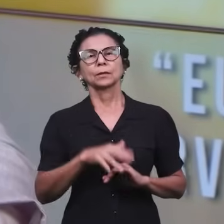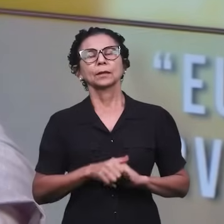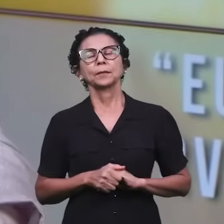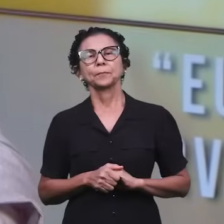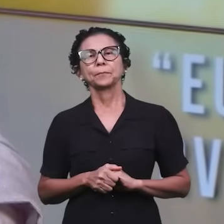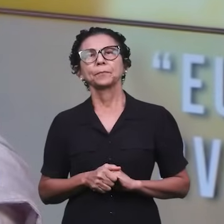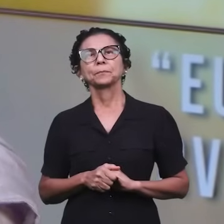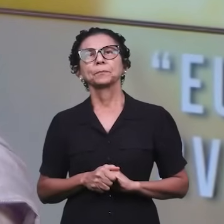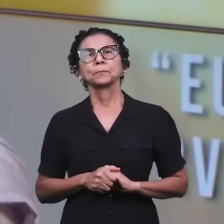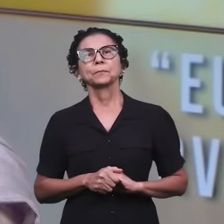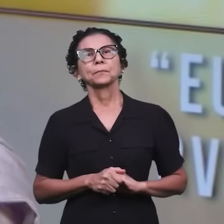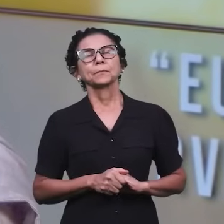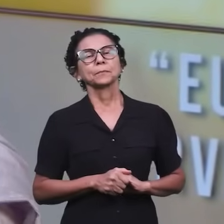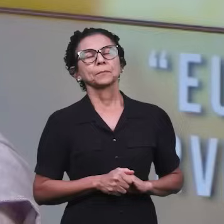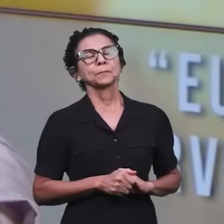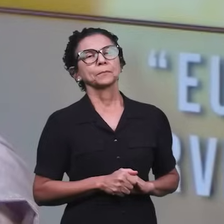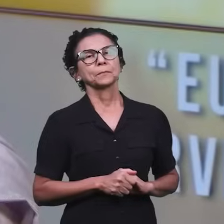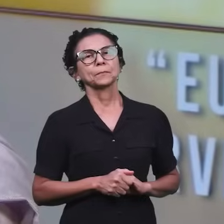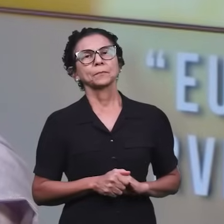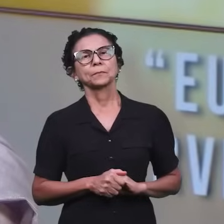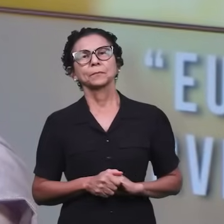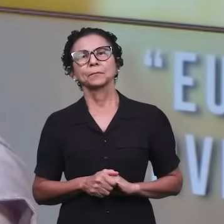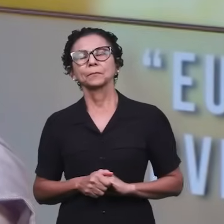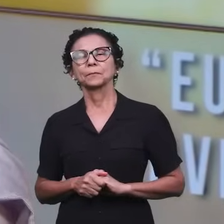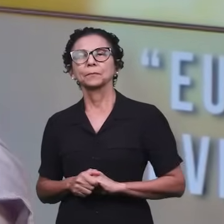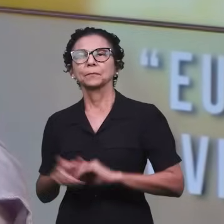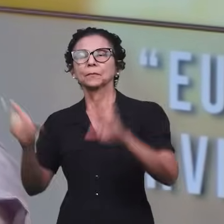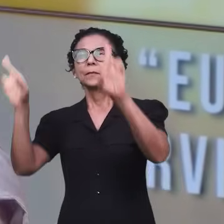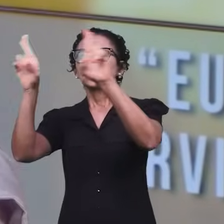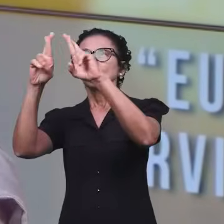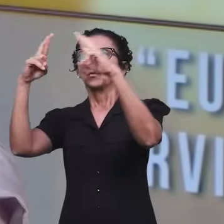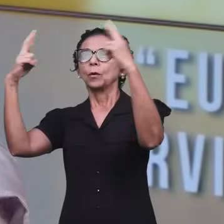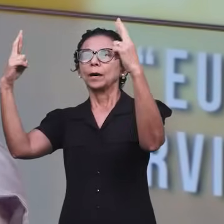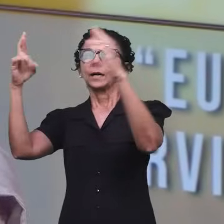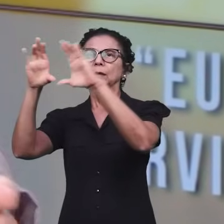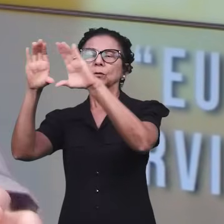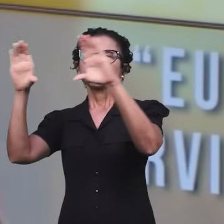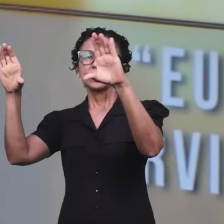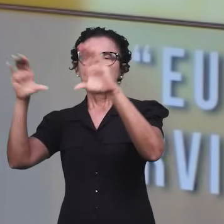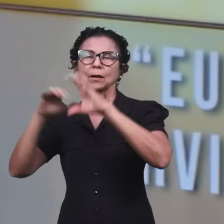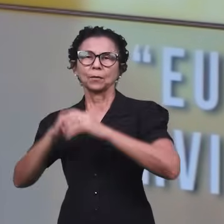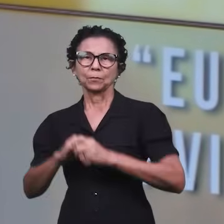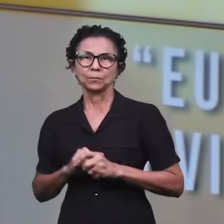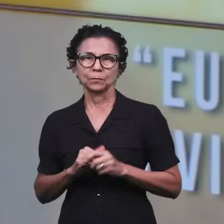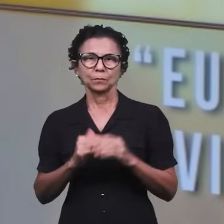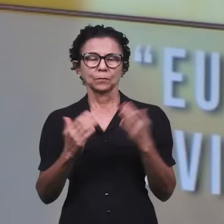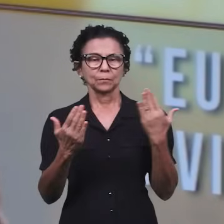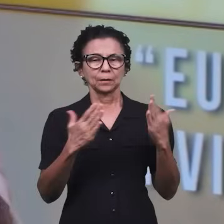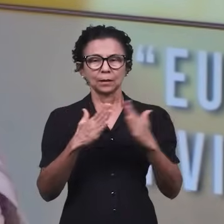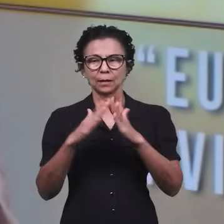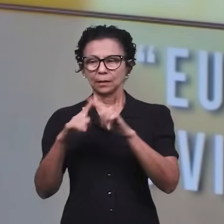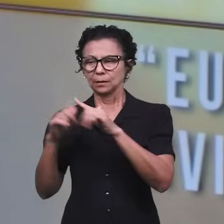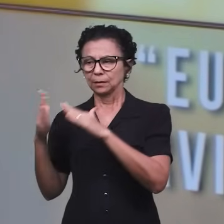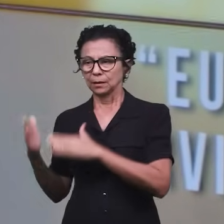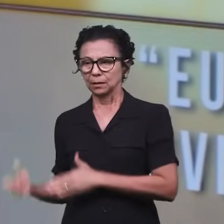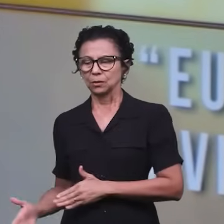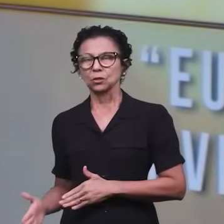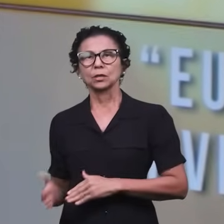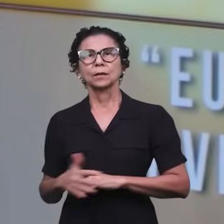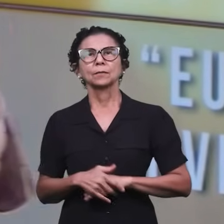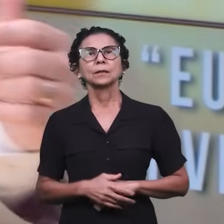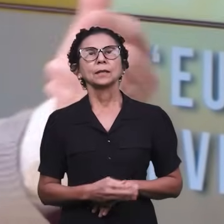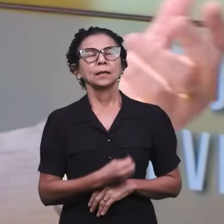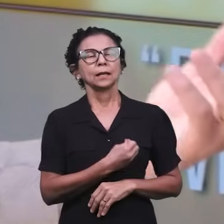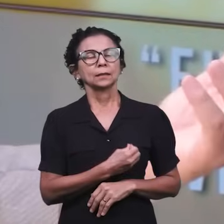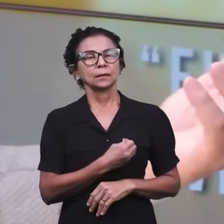Né? Então, assim, a igreja é o ambiente de continuidade da eternidade. Então, quando a gente chega na igreja, a gente encontra na igreja o que a